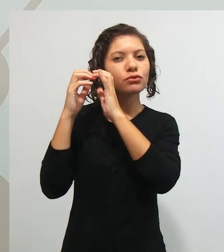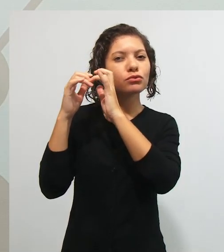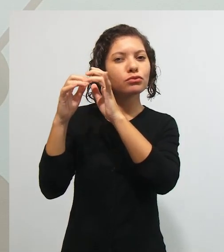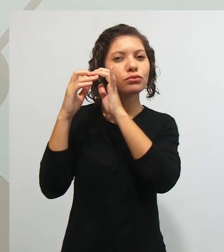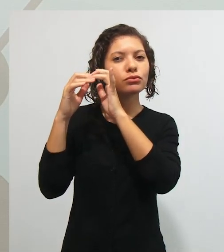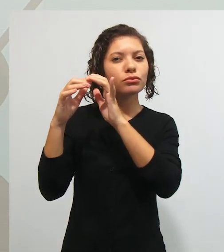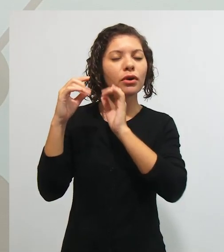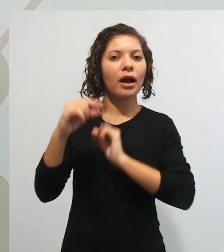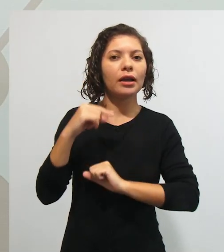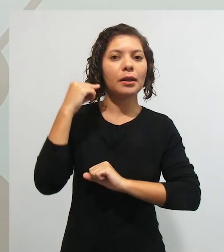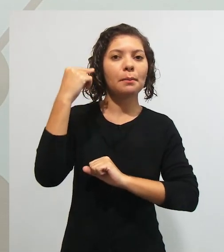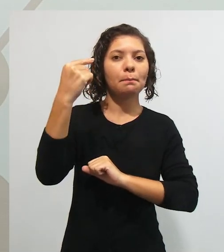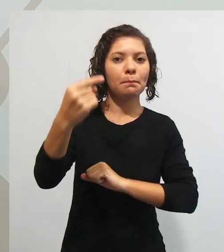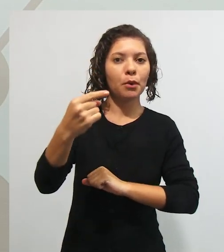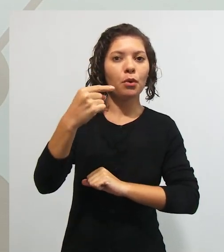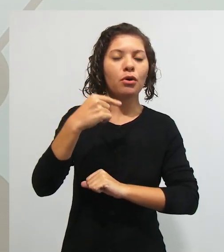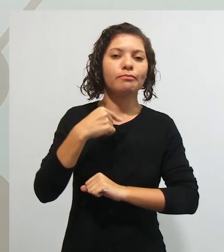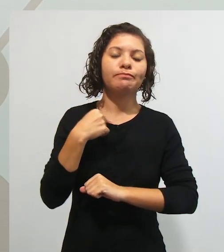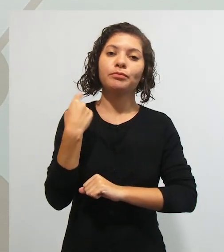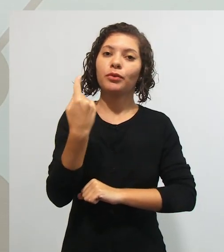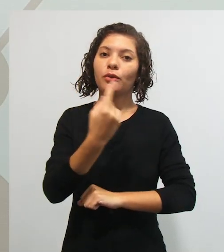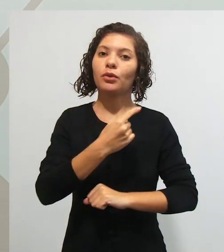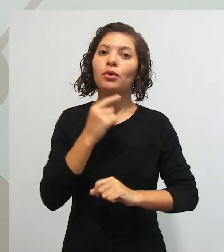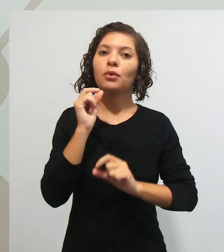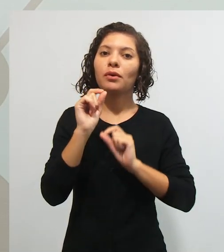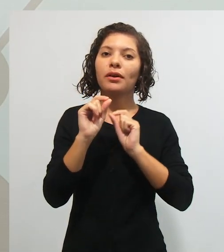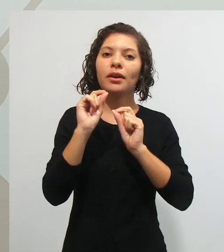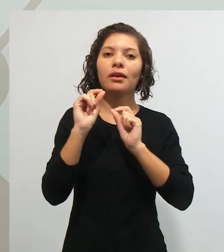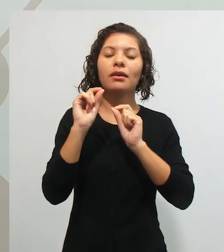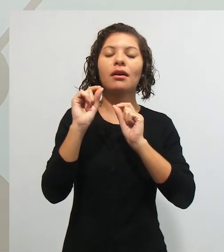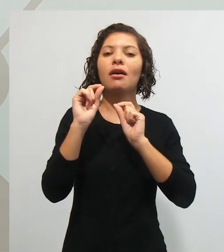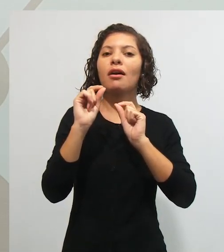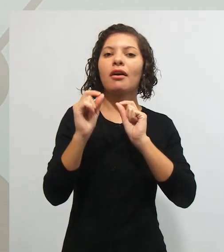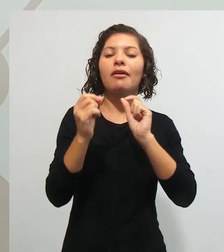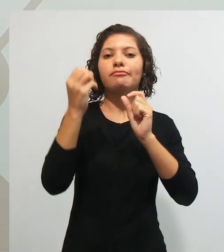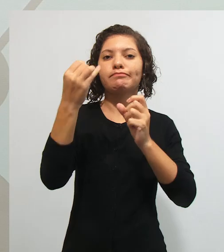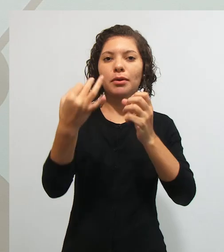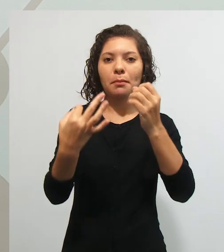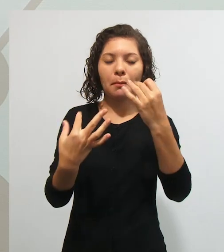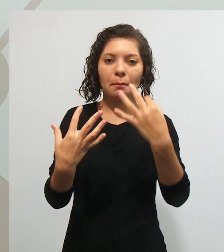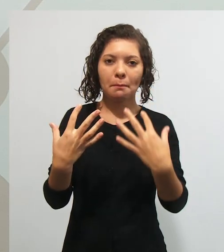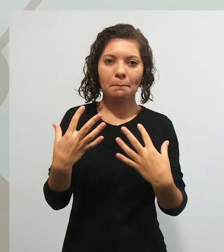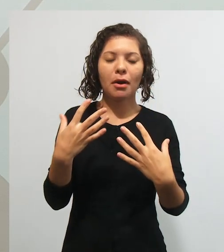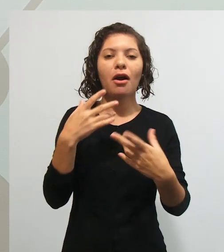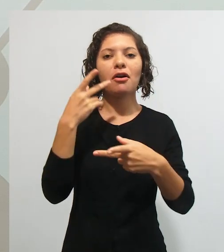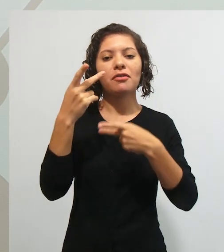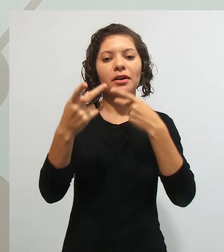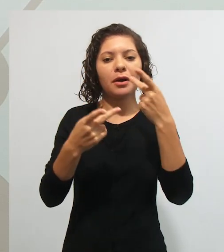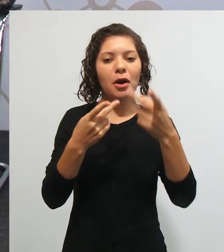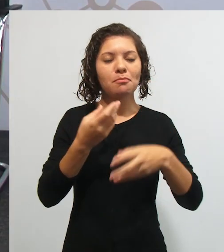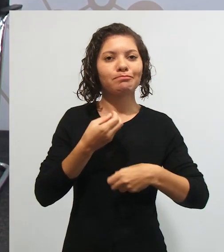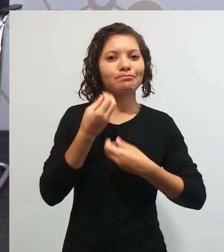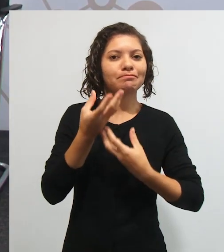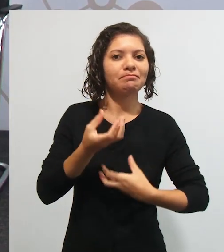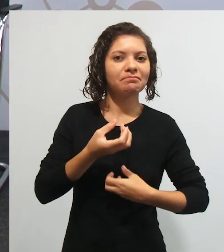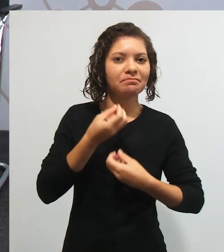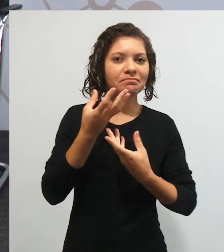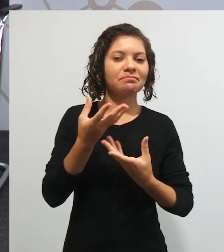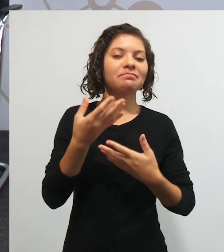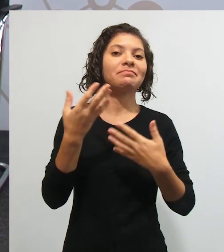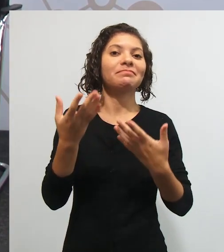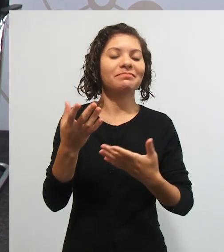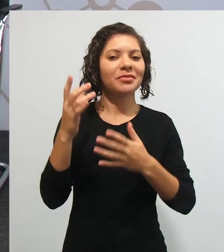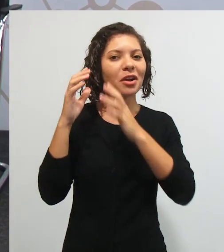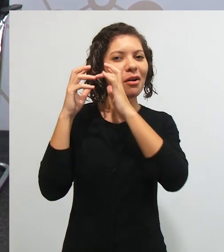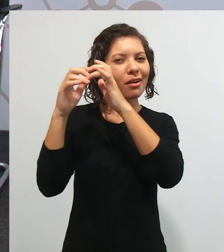em organizando o pensamento, nós somos constituídos, a nossa consciência é constituída. Ou seja, até a nossa